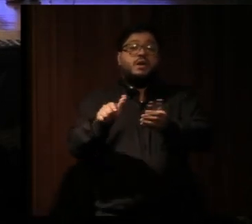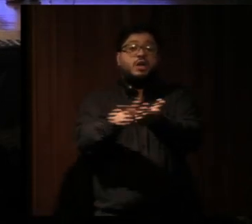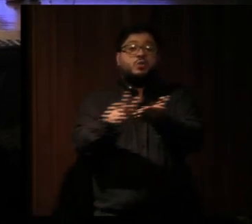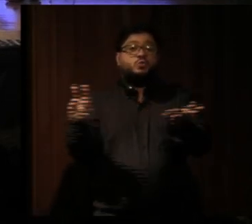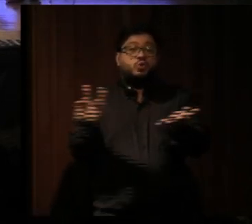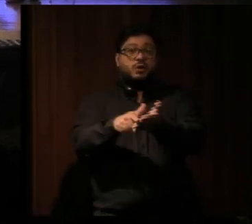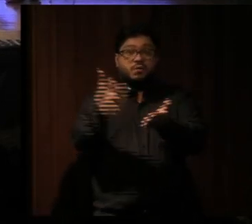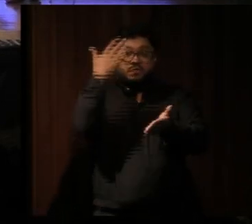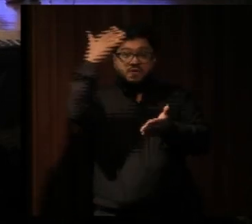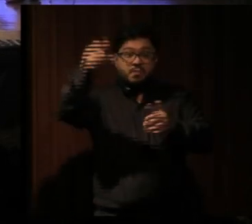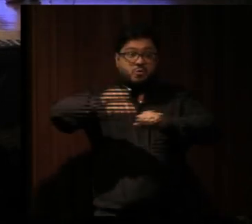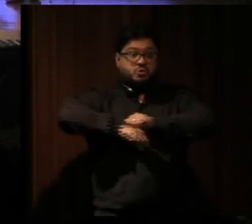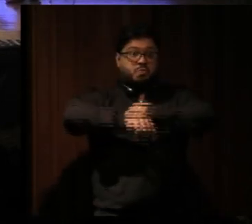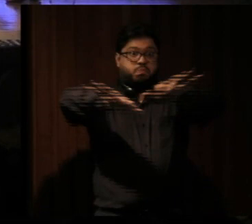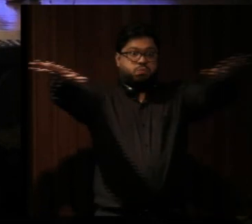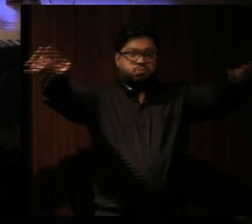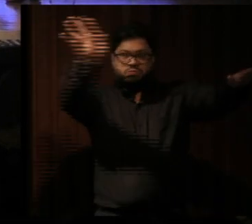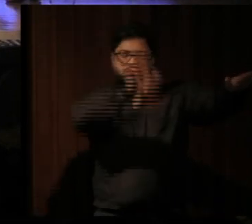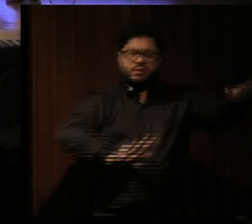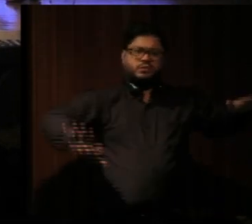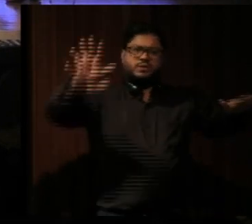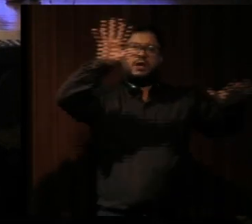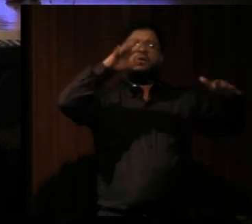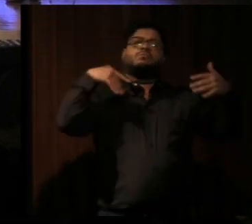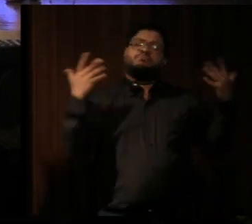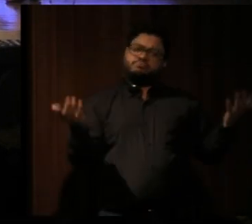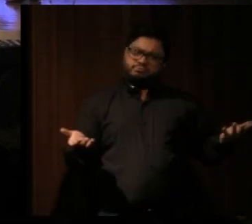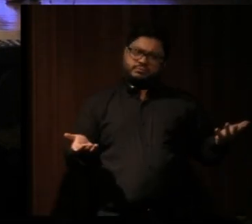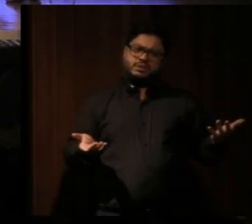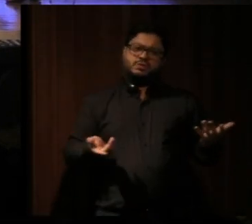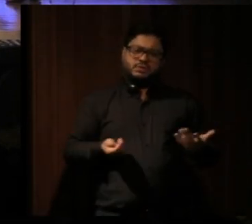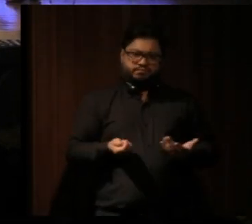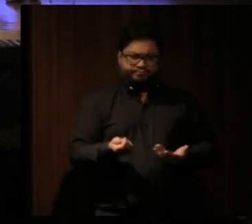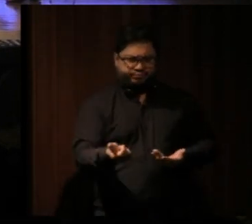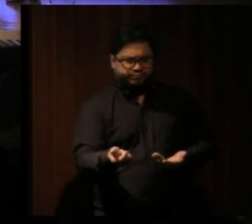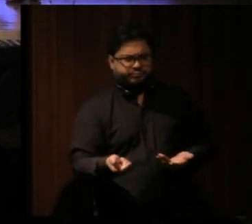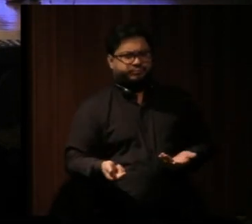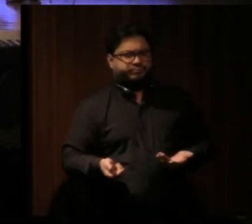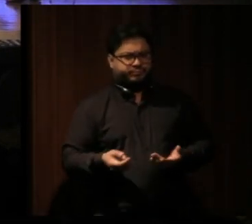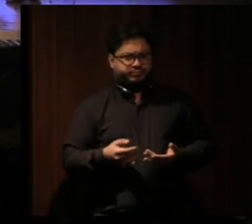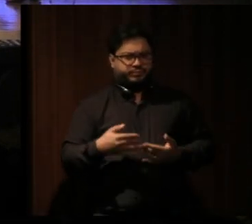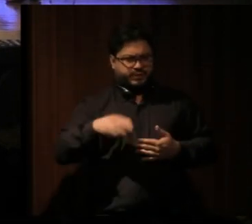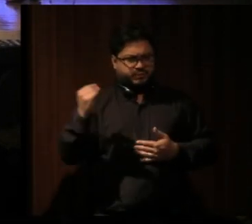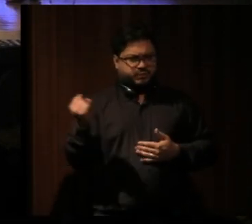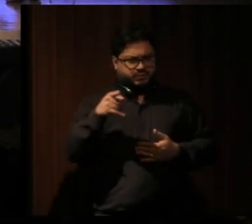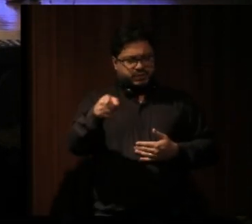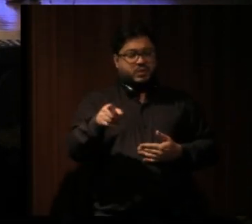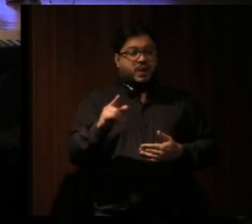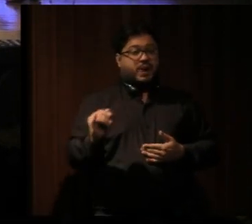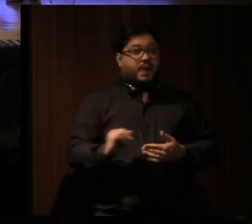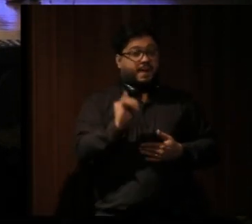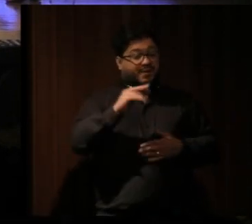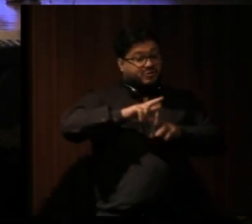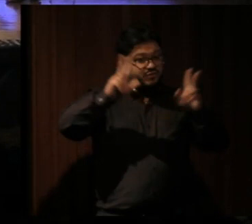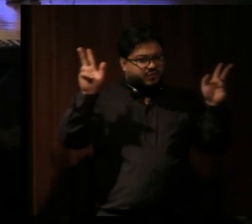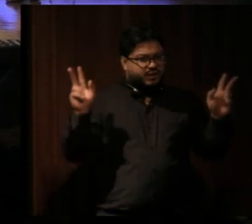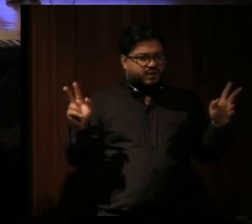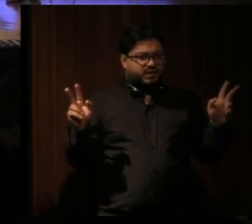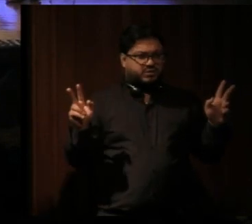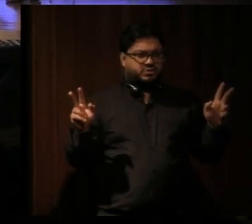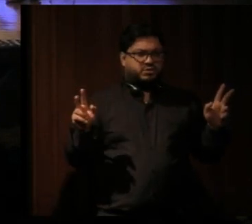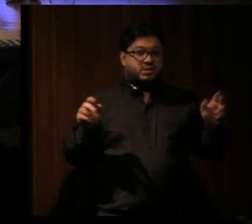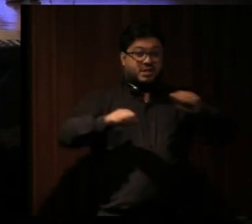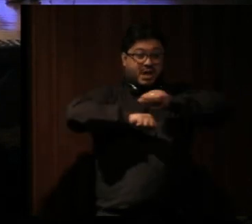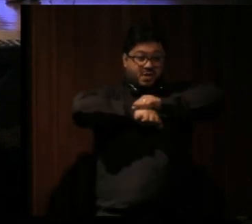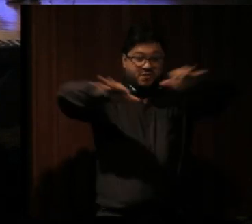circulação jornal de circulação Nacional você tá dando uma chancela a mais para aquele fato né é diferente de daquilo